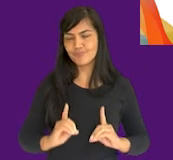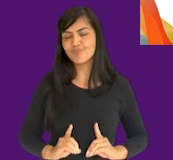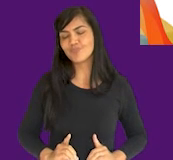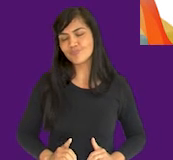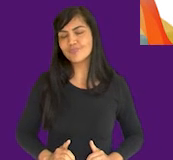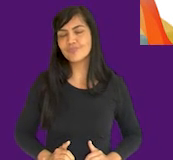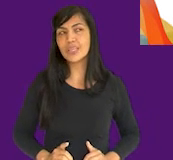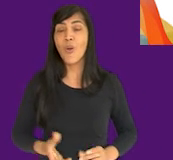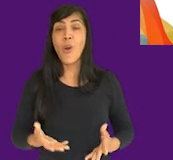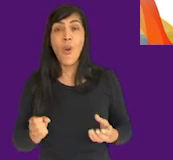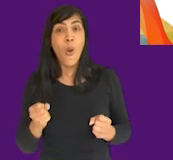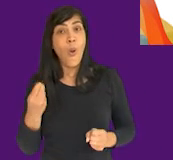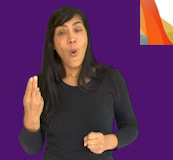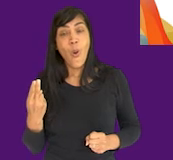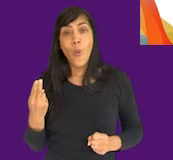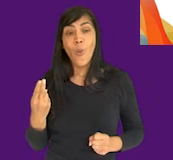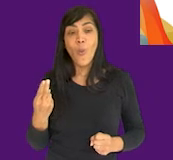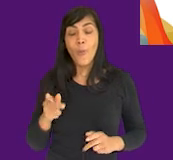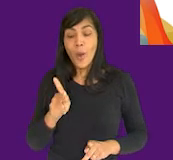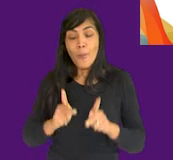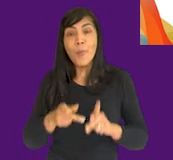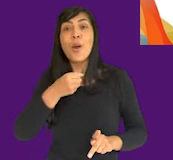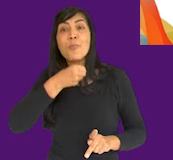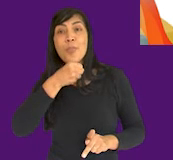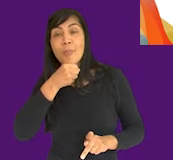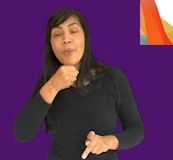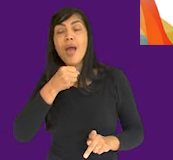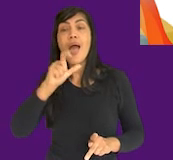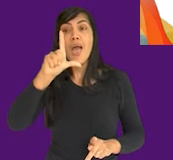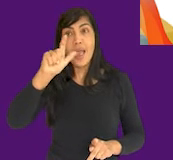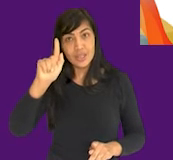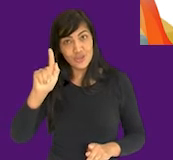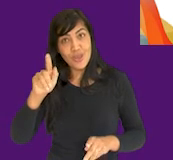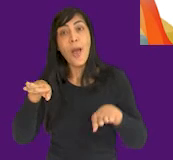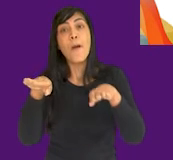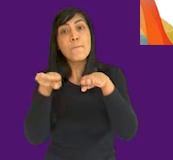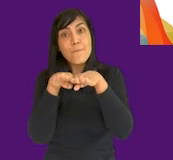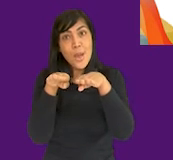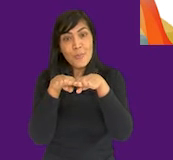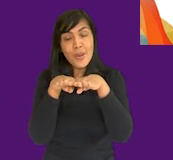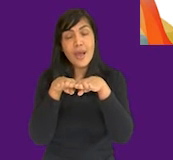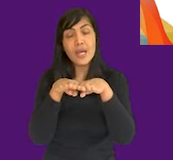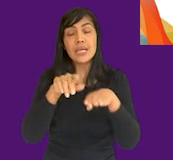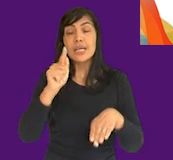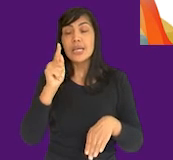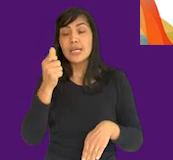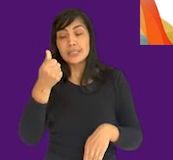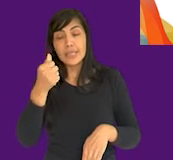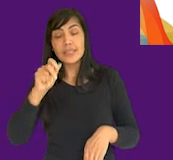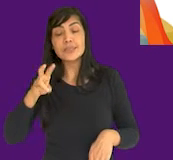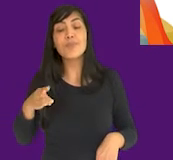alguma deficiência ou população mais idosa LG também teve investimento muito grande seis Bilhões de Dólares